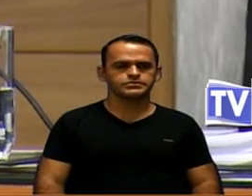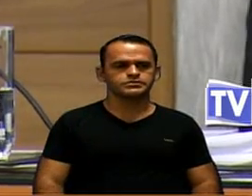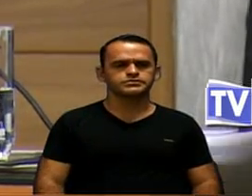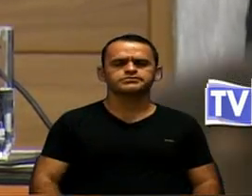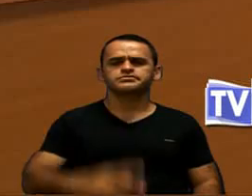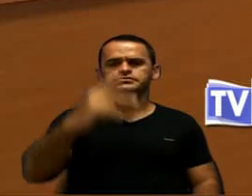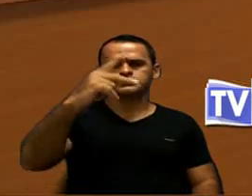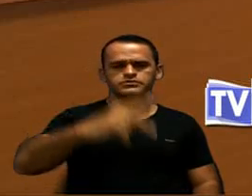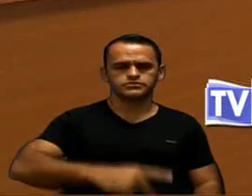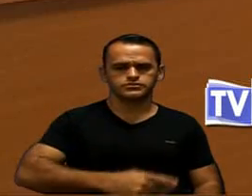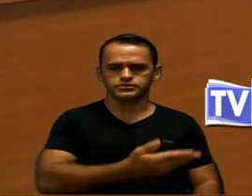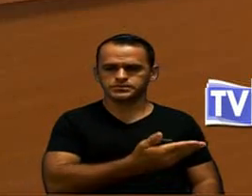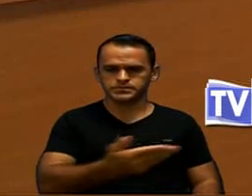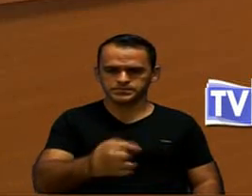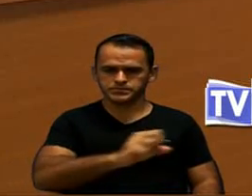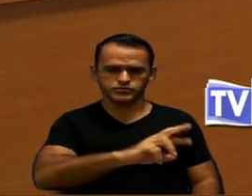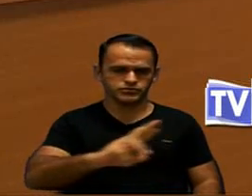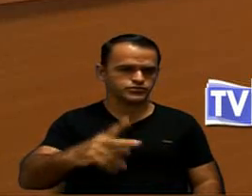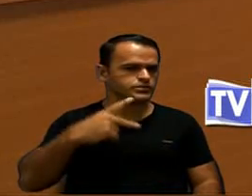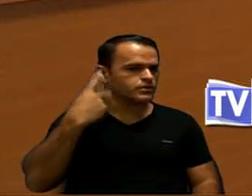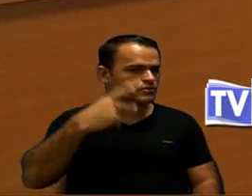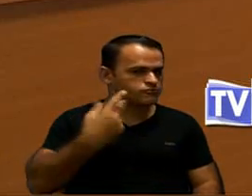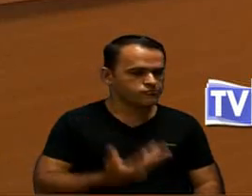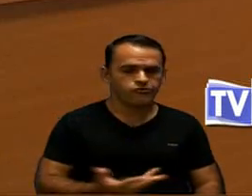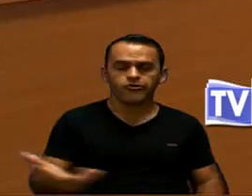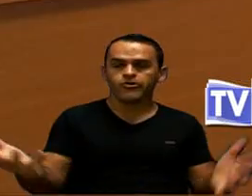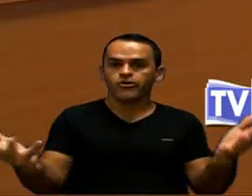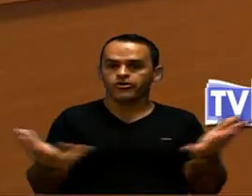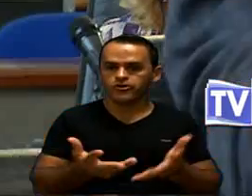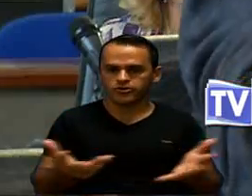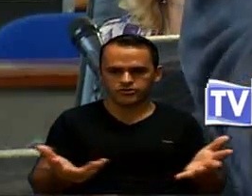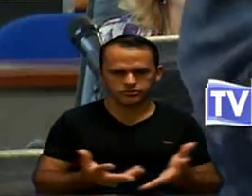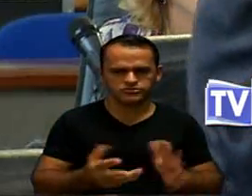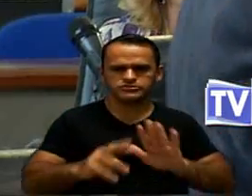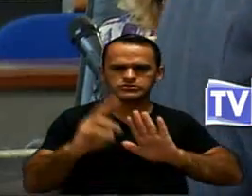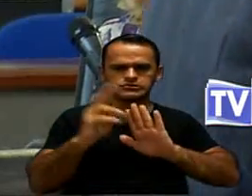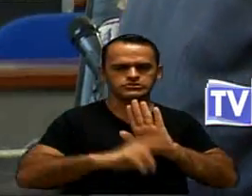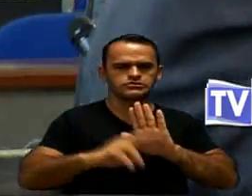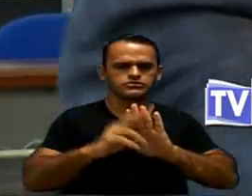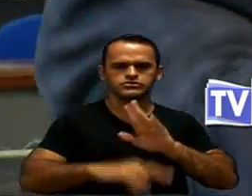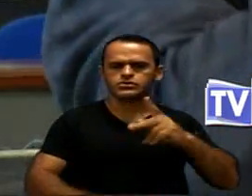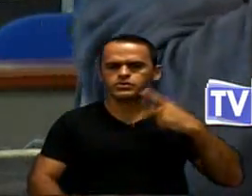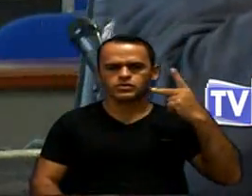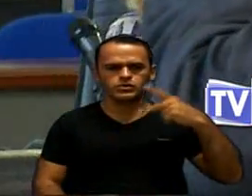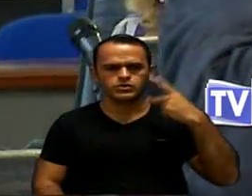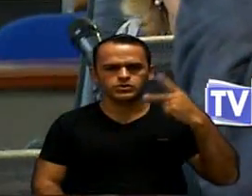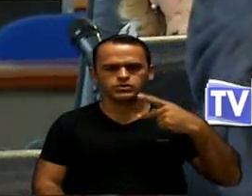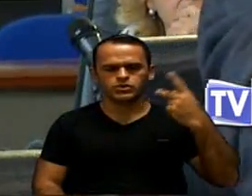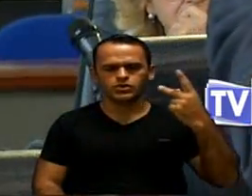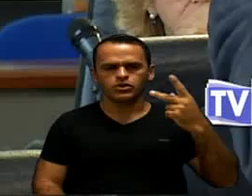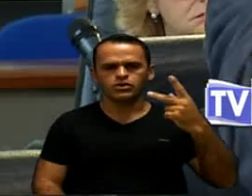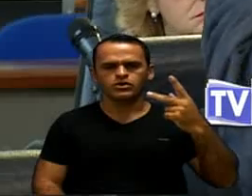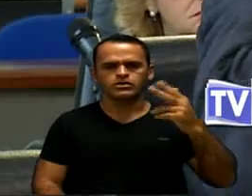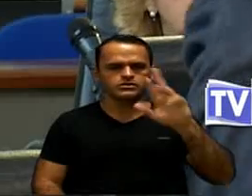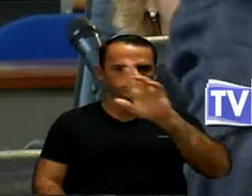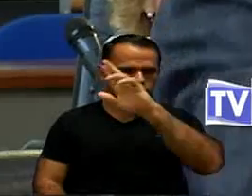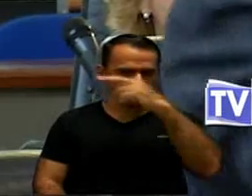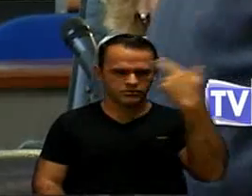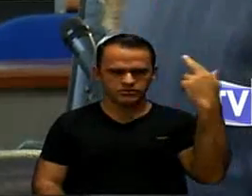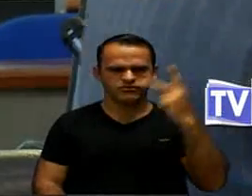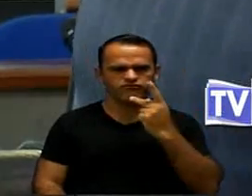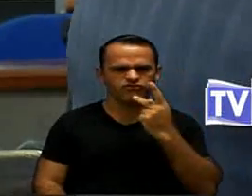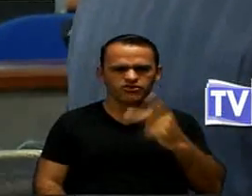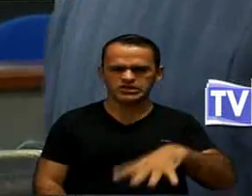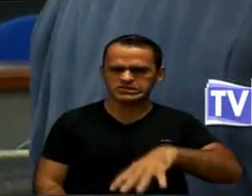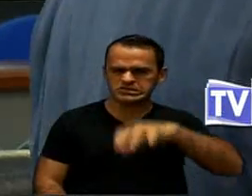Senhor presidente, senhores vereadores, hoje na hora do requerimento, o vereador Militão falou da questão do